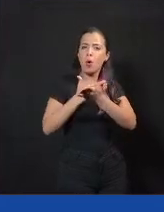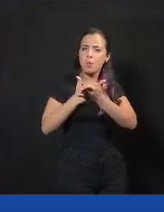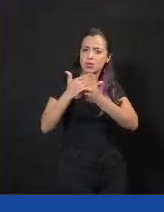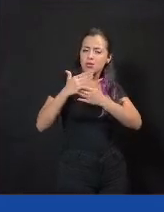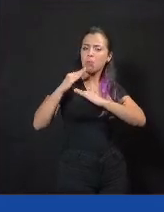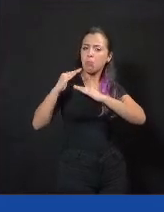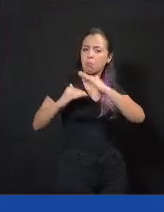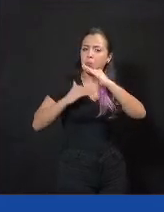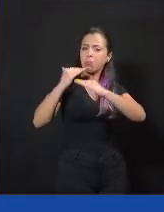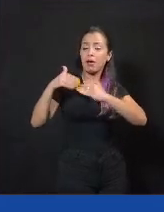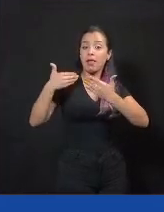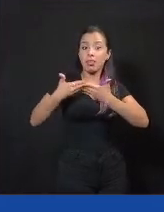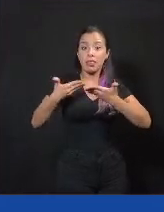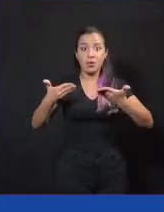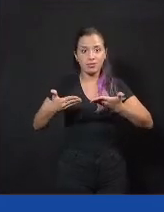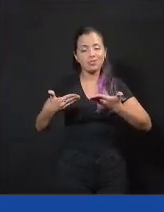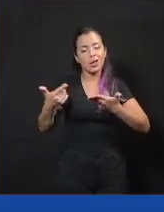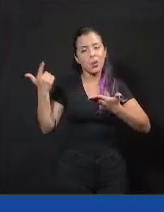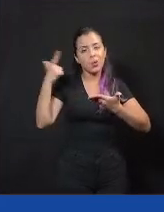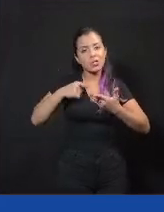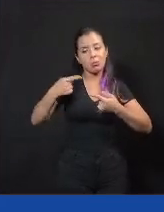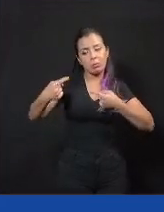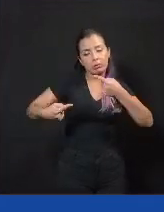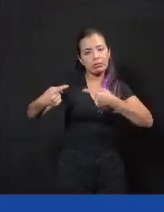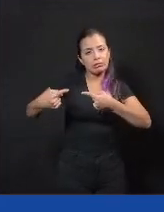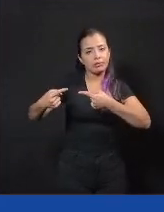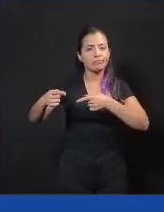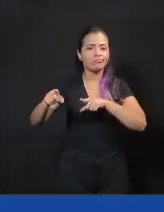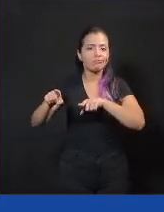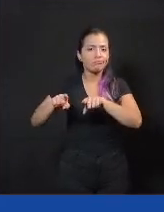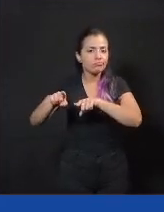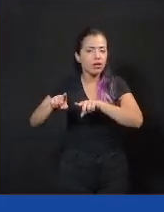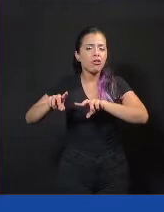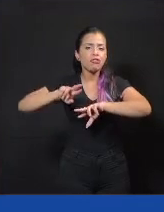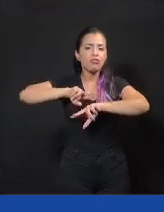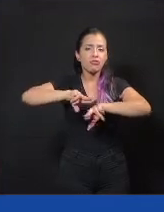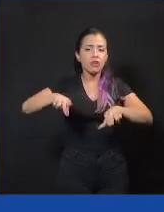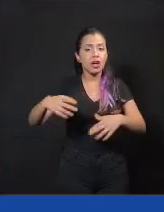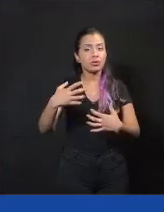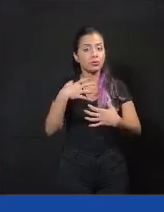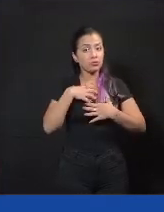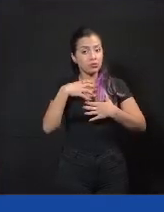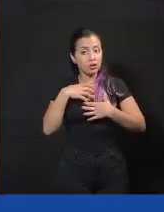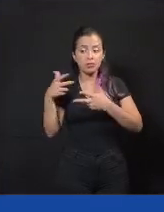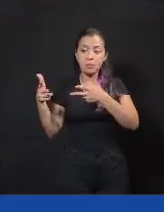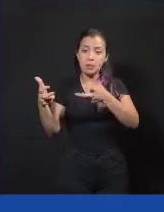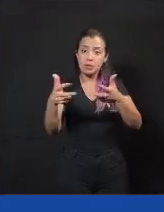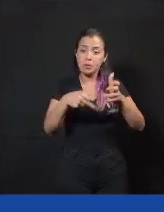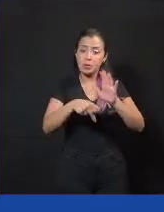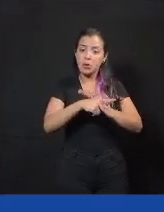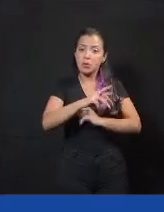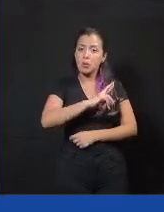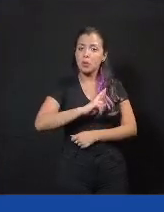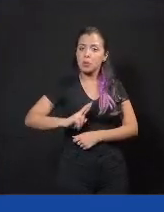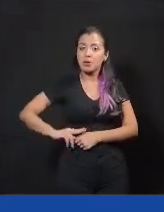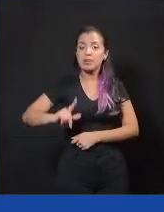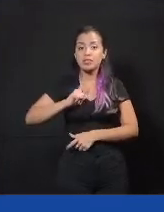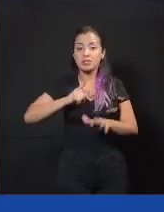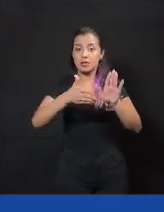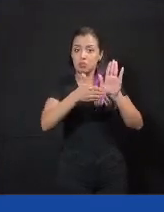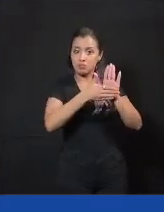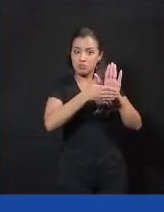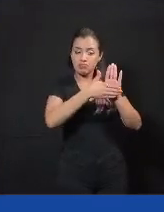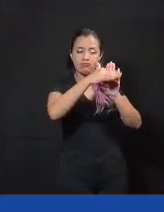prevaleceu nas disputas entre várias concepções de república que estavam na pauta da sociedade